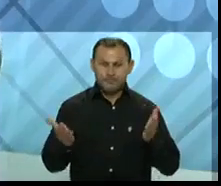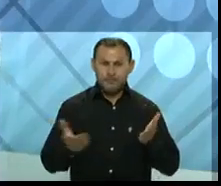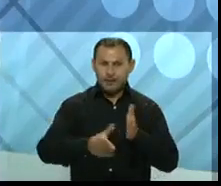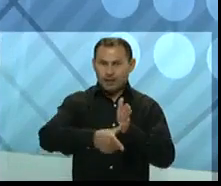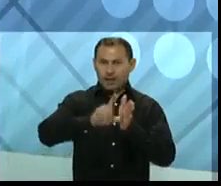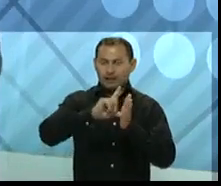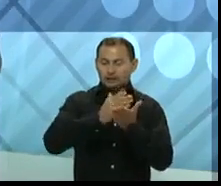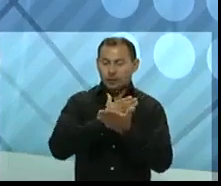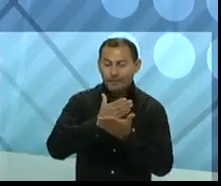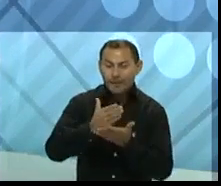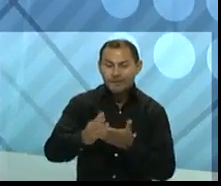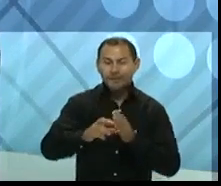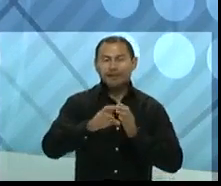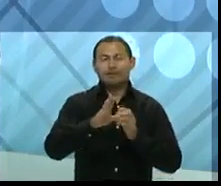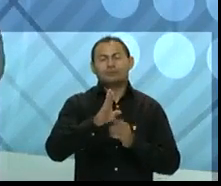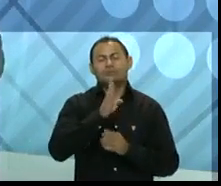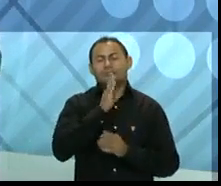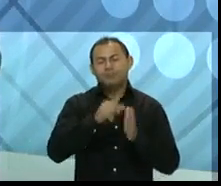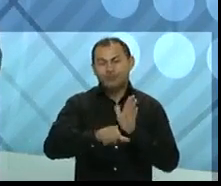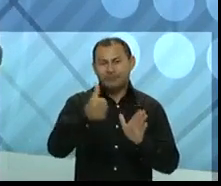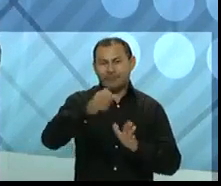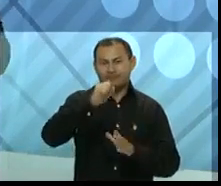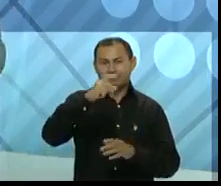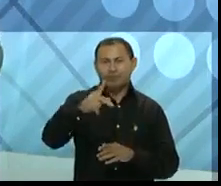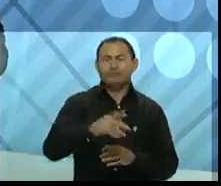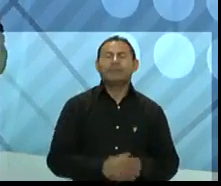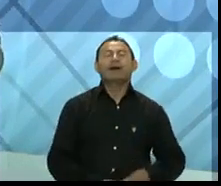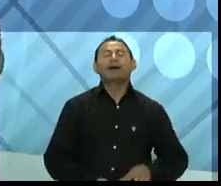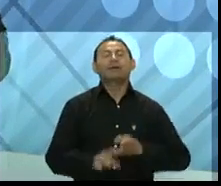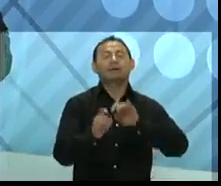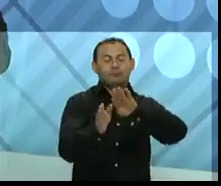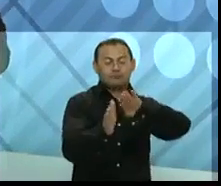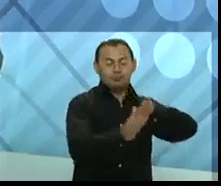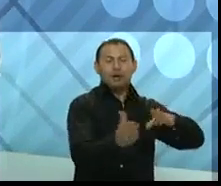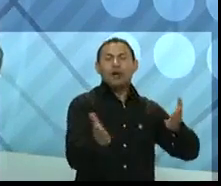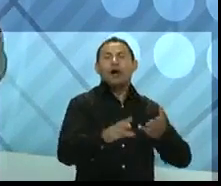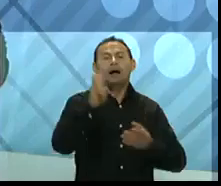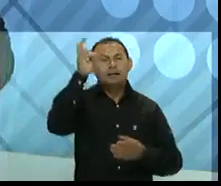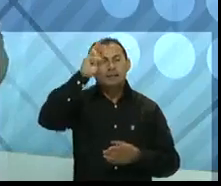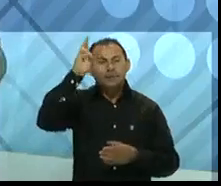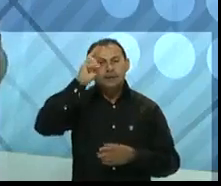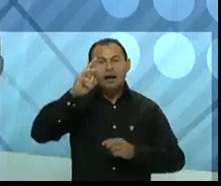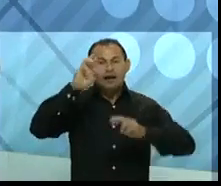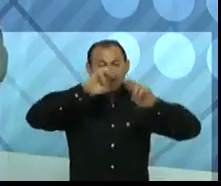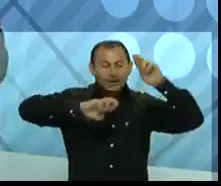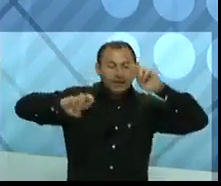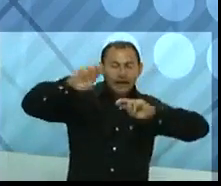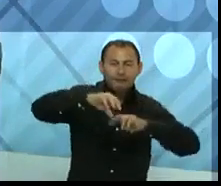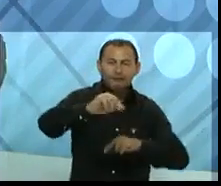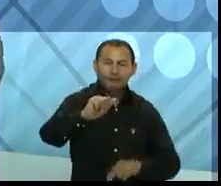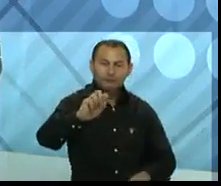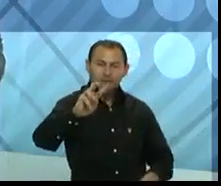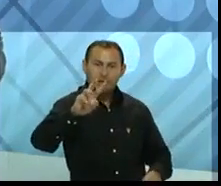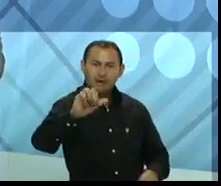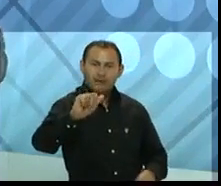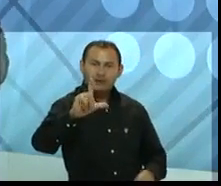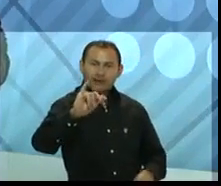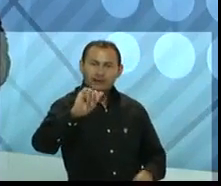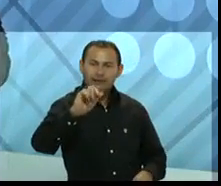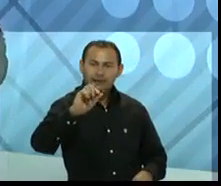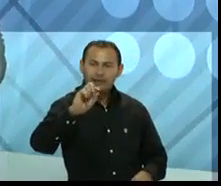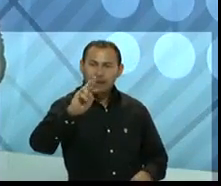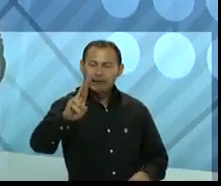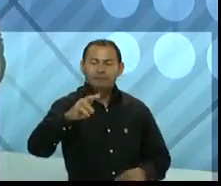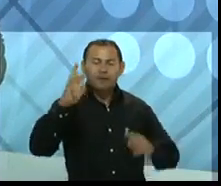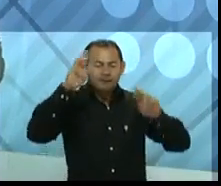Antes da gente começar, né, e conhecer a nossa primeira situação, relembrando que ainda a avaliação, né, o avaliar ainda está disponível, ele foi prorrogado